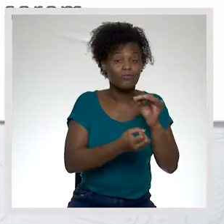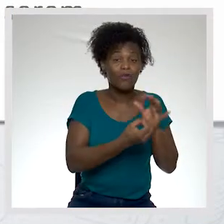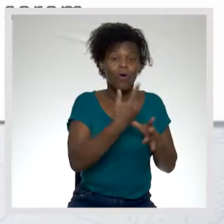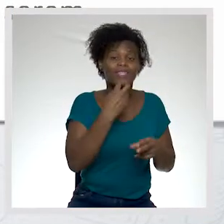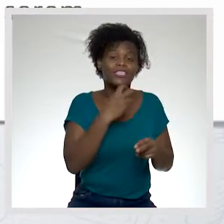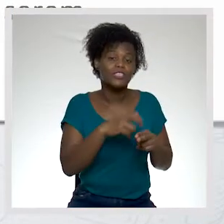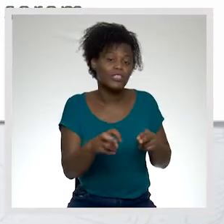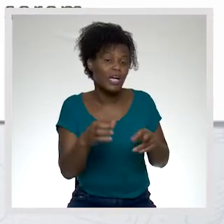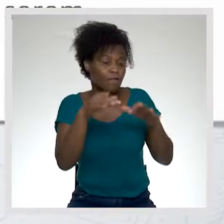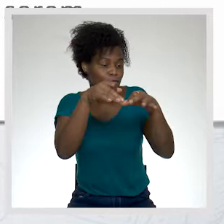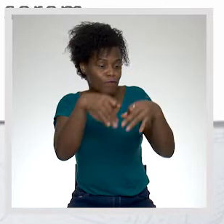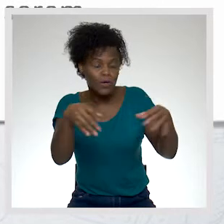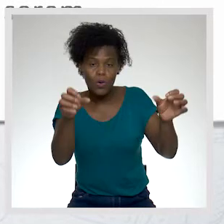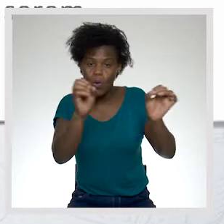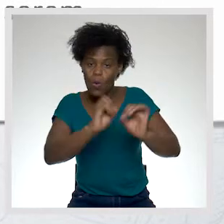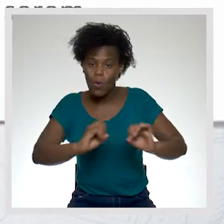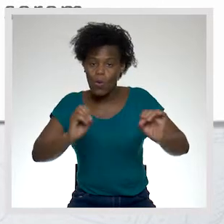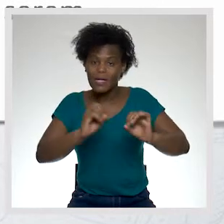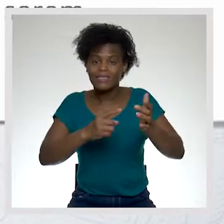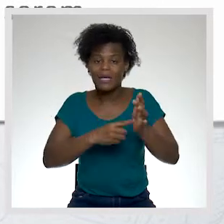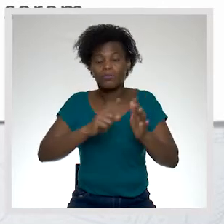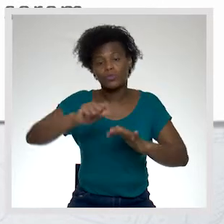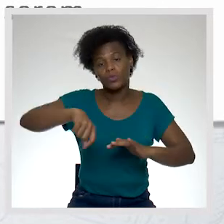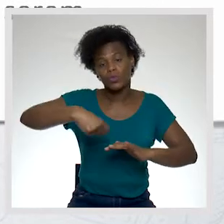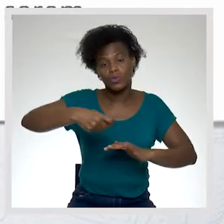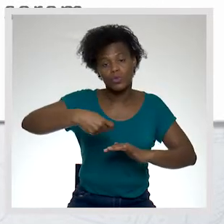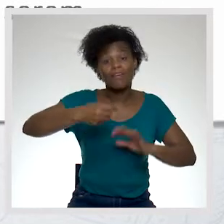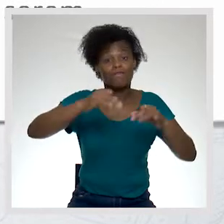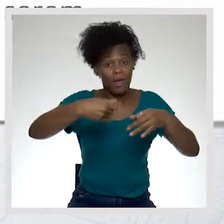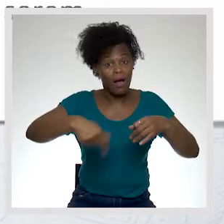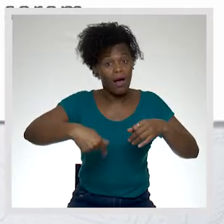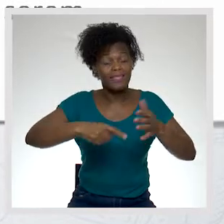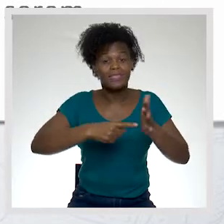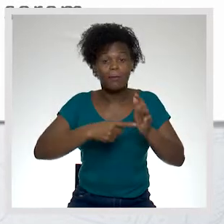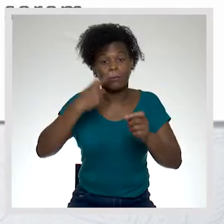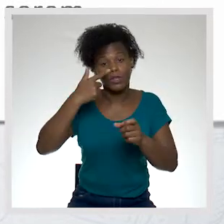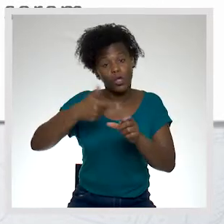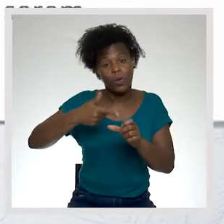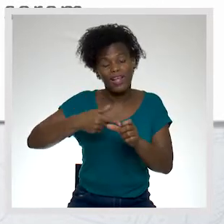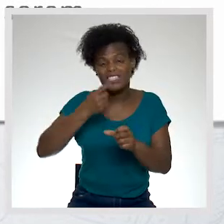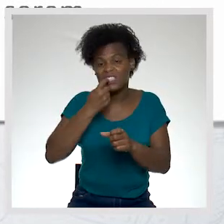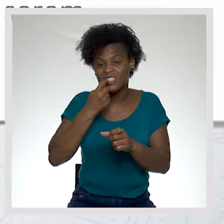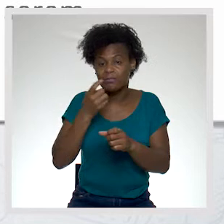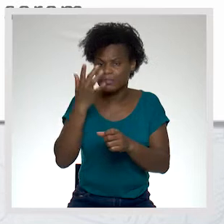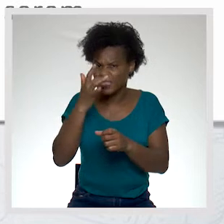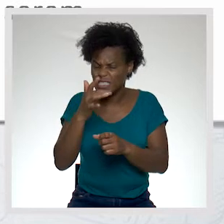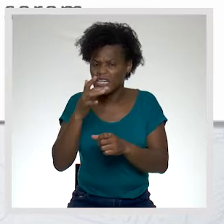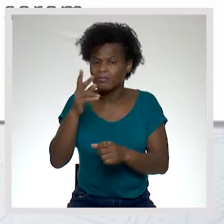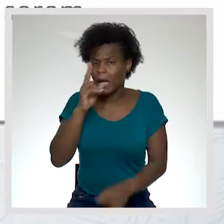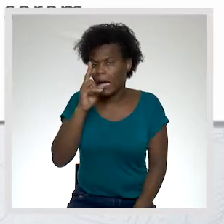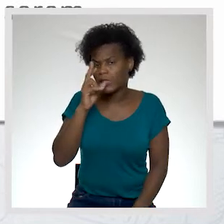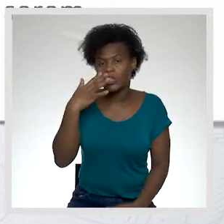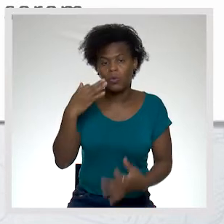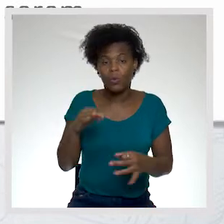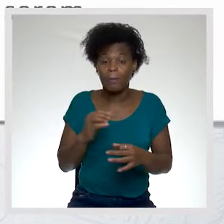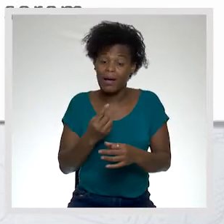não renováveis, que são recursos naturais, como o petróleo, o carvão e o gás natural, para satisfazer